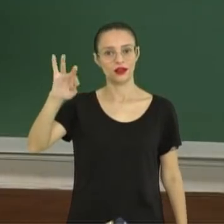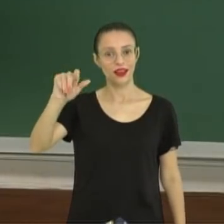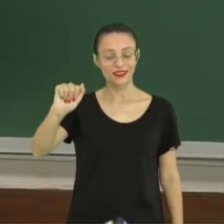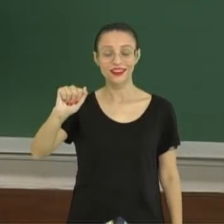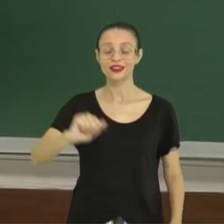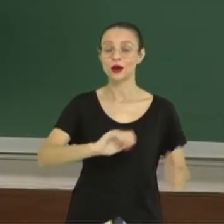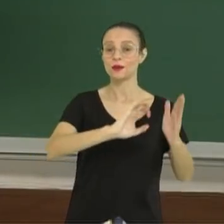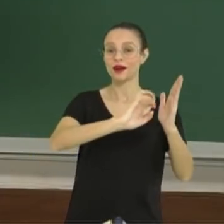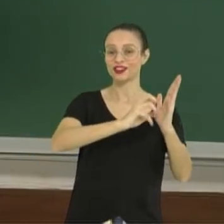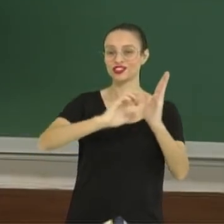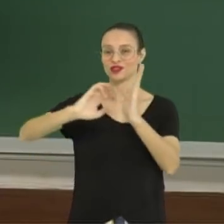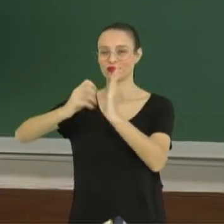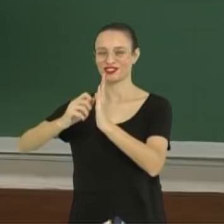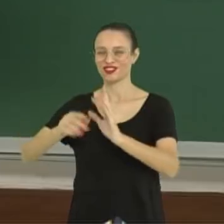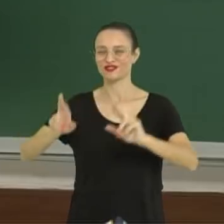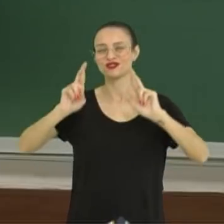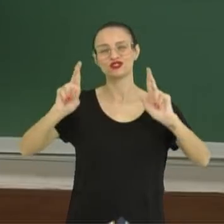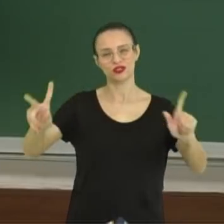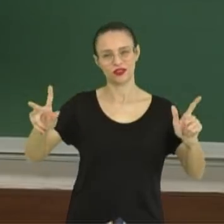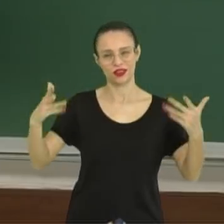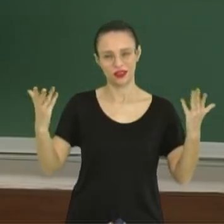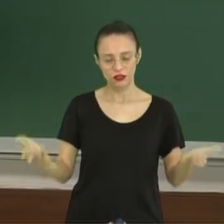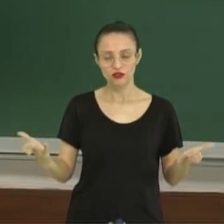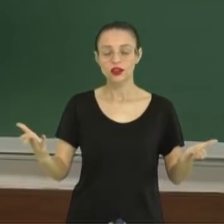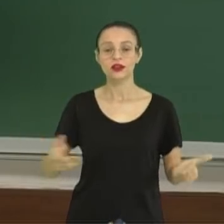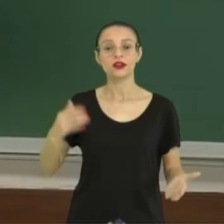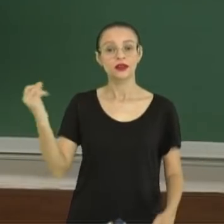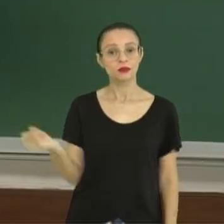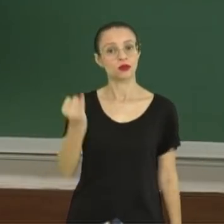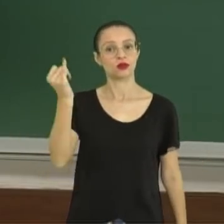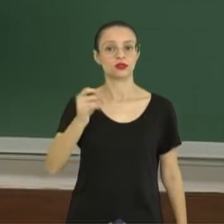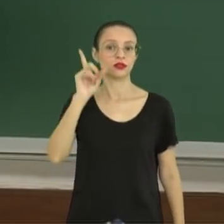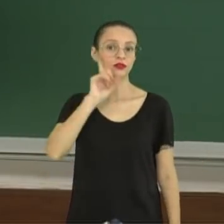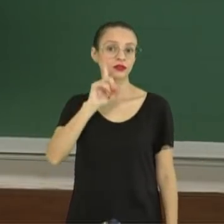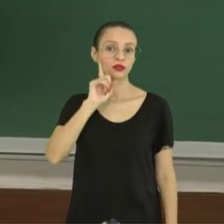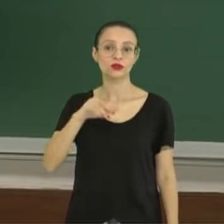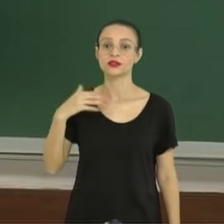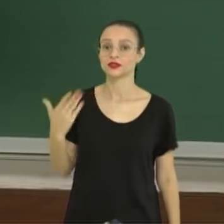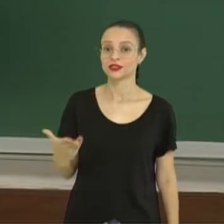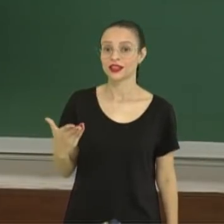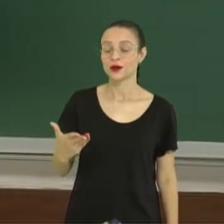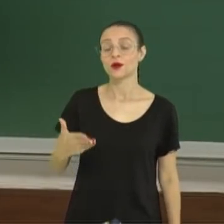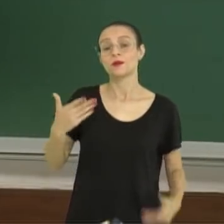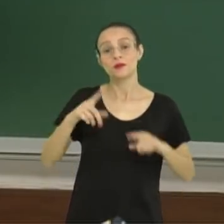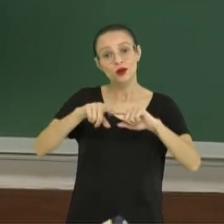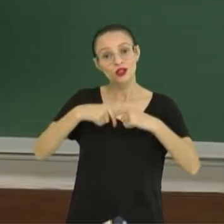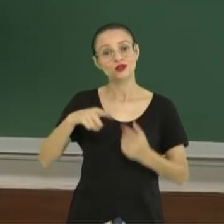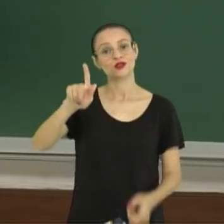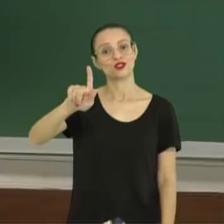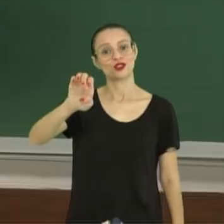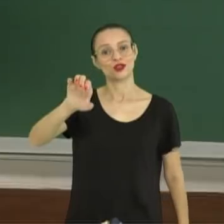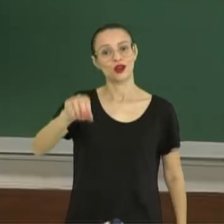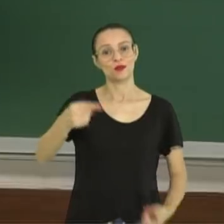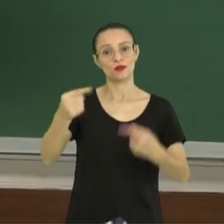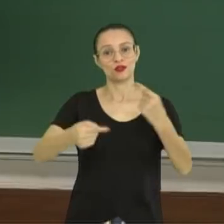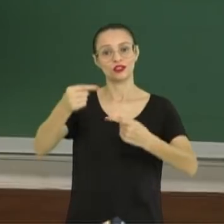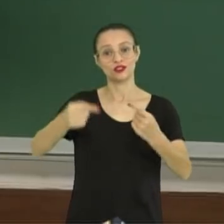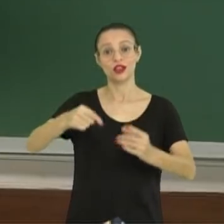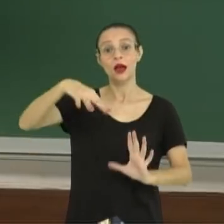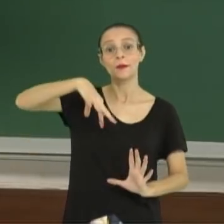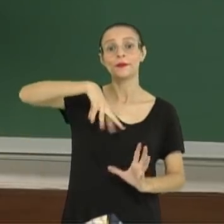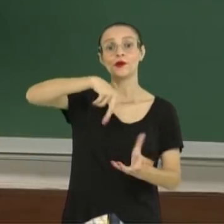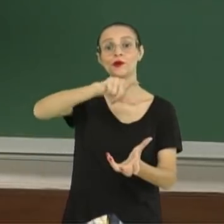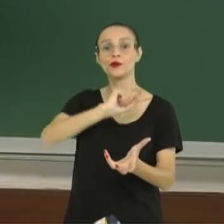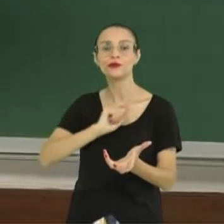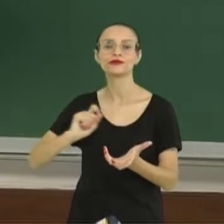e republicanos são diferentes. A importância dos Estados Unidos, né? Repito isso, faz com que a geopolítica mundial se transforme.